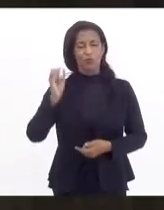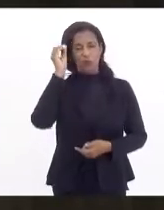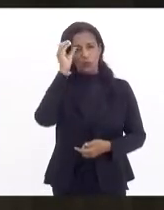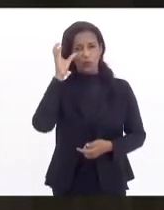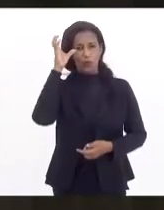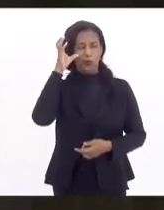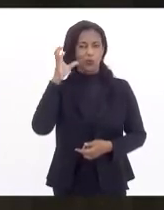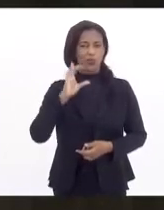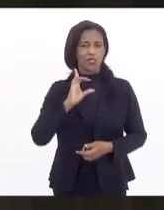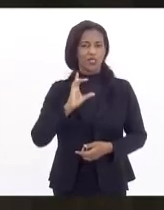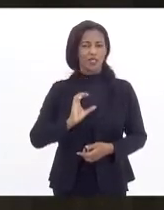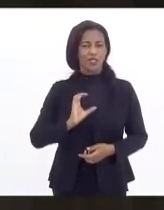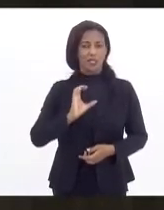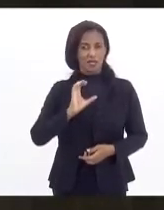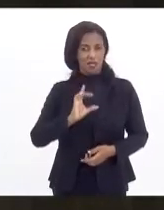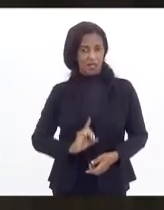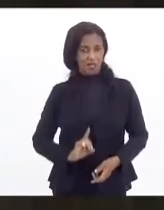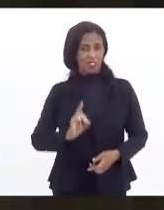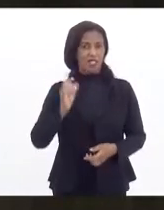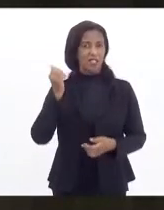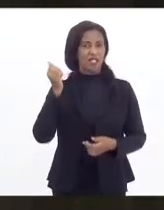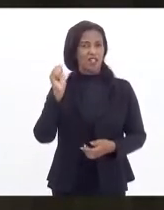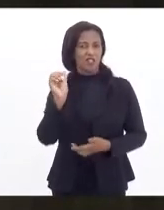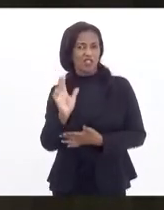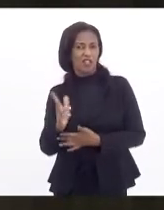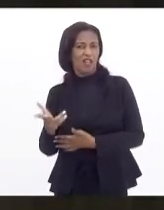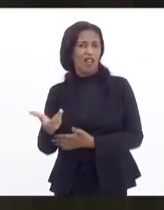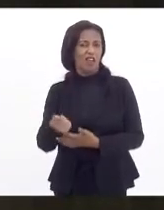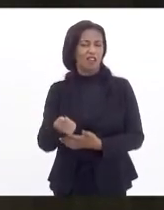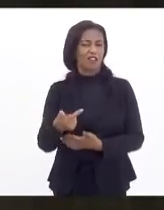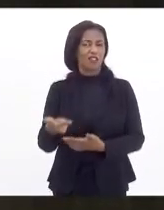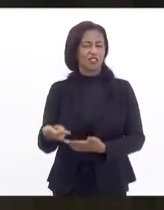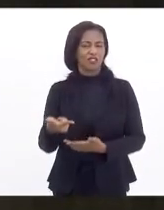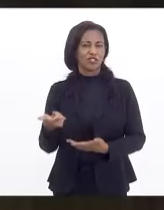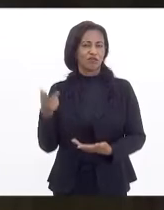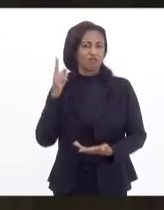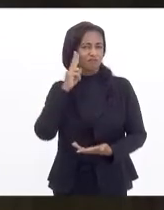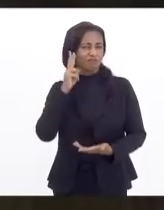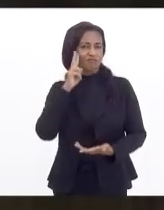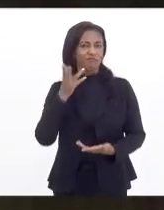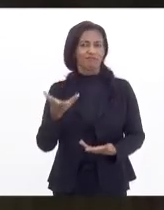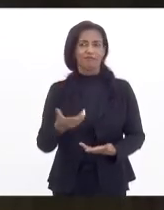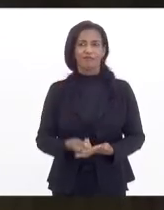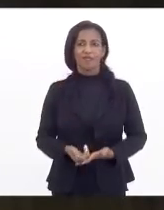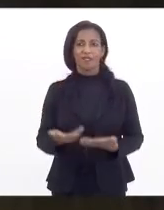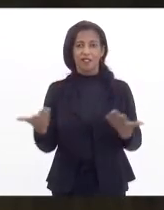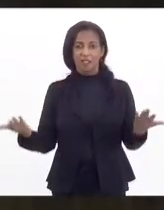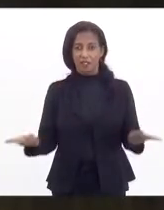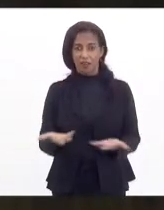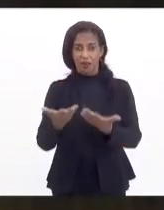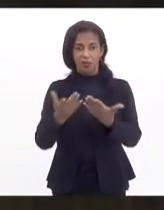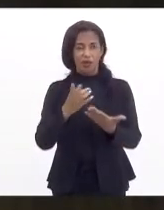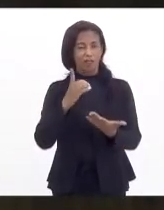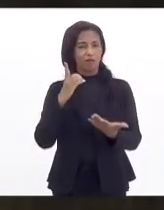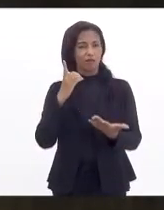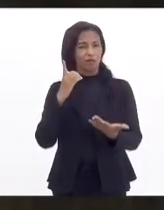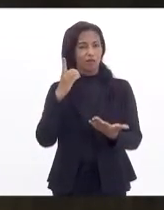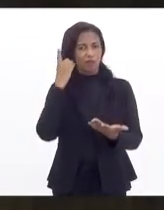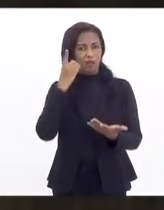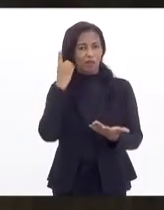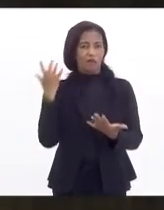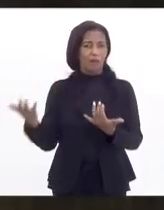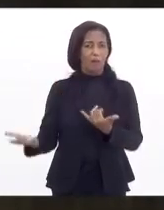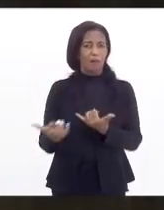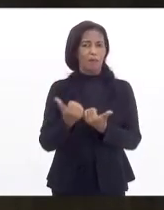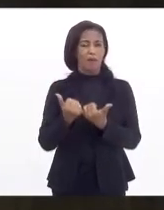de cidadania, de arte absolutamente memorável, e o André agora tem a feliz iniciativa de declará-lo como patrimônio